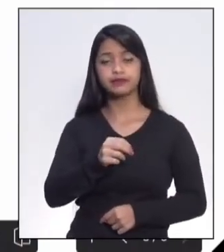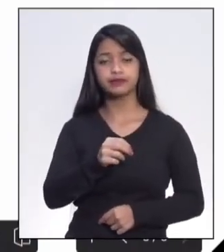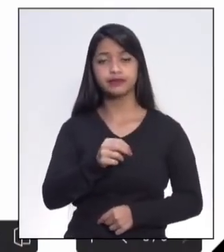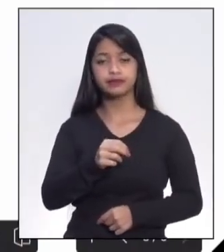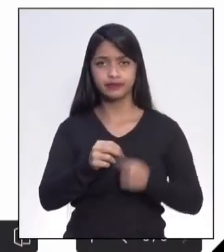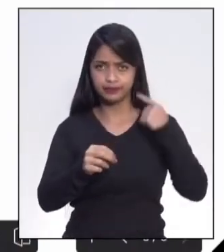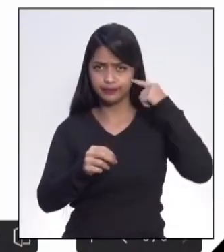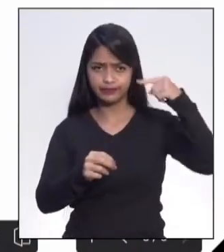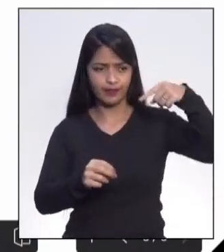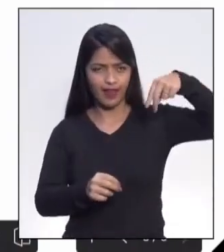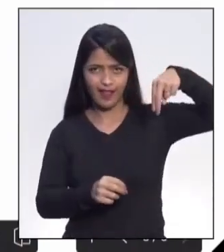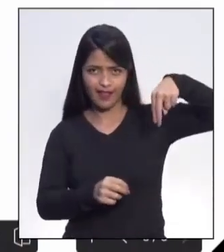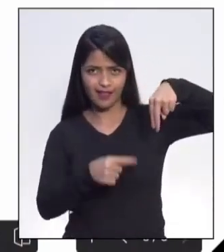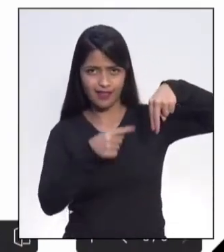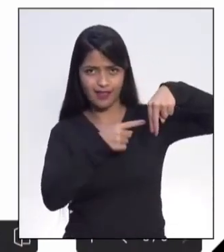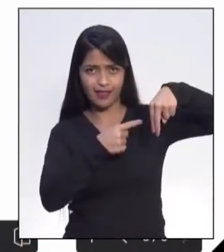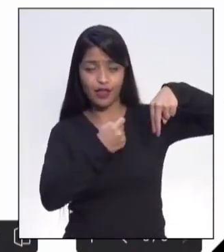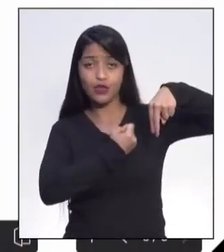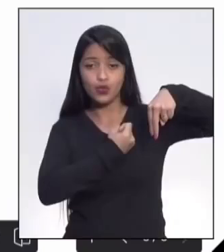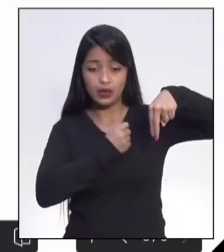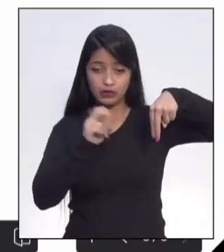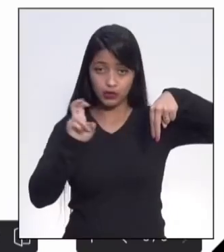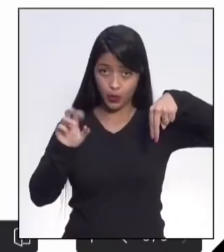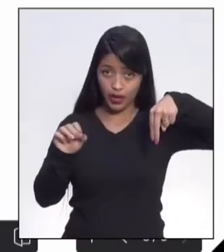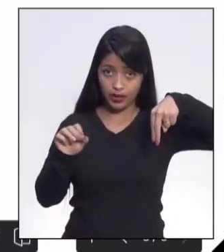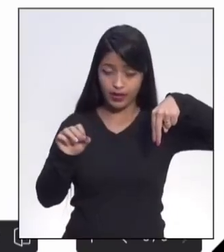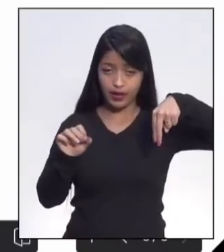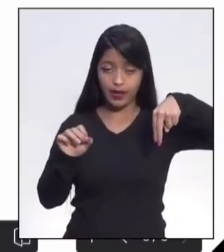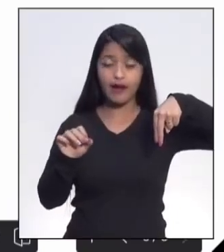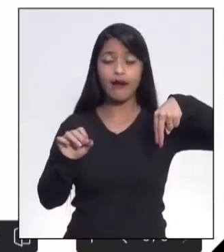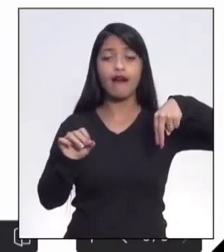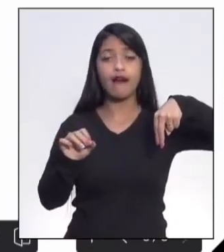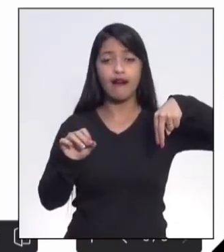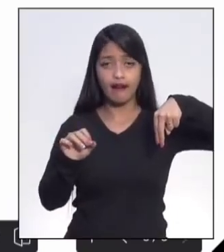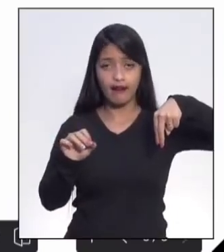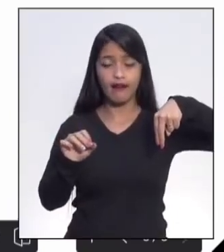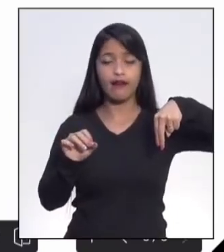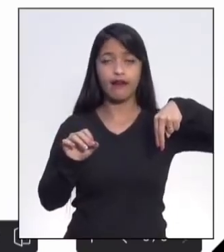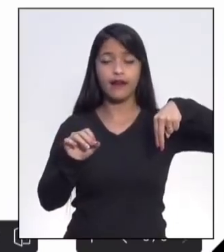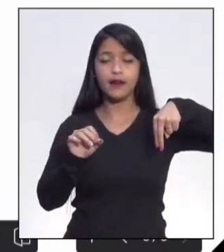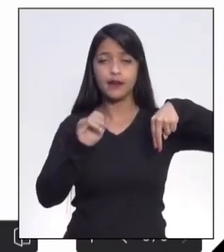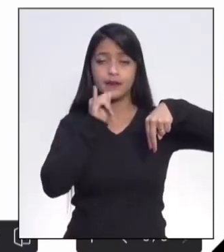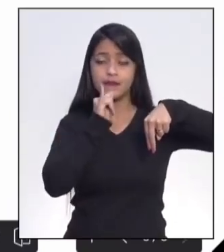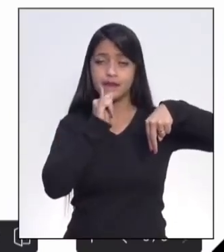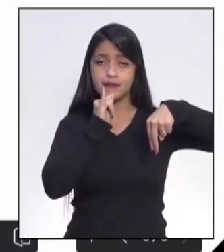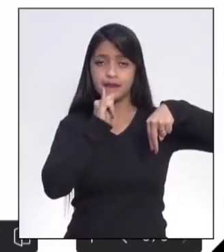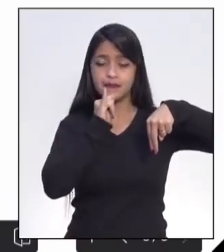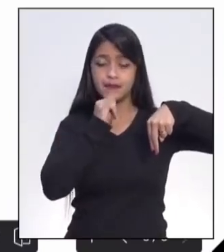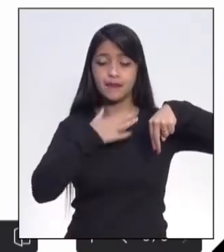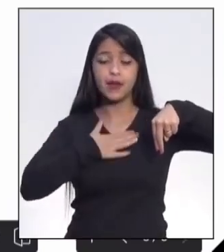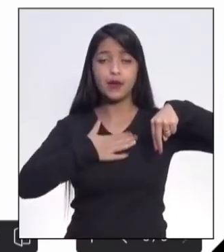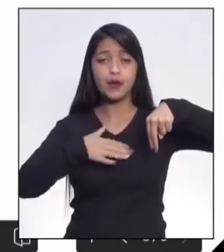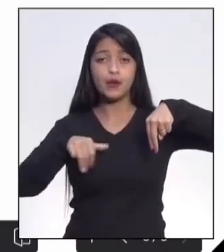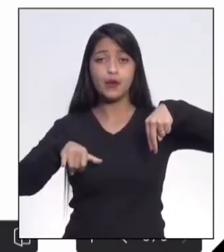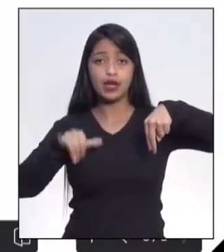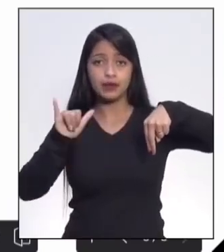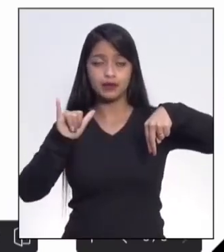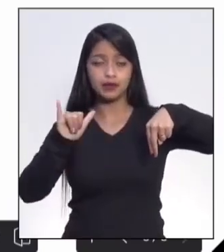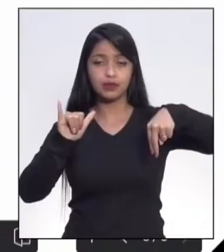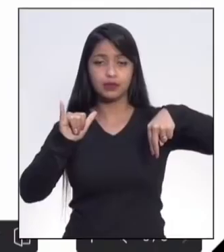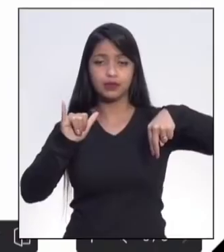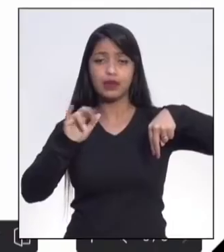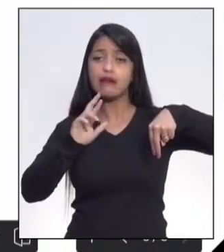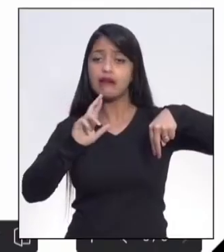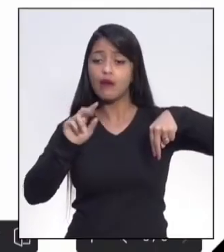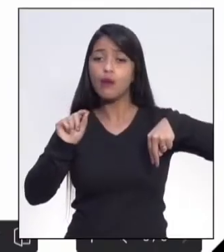n, tem o valor de 50, meu y, né, que se a gente for pensar nisso, o resultado da minha função